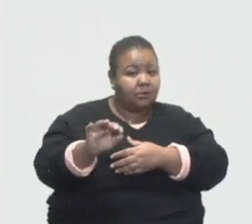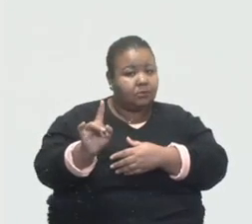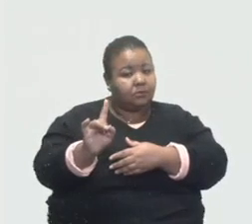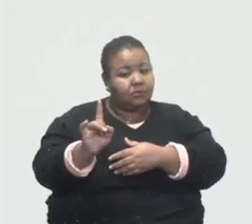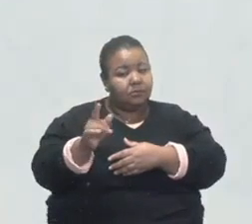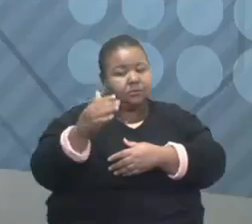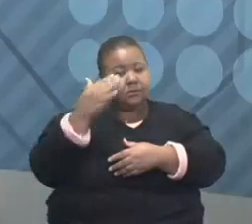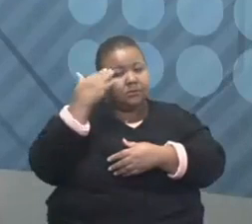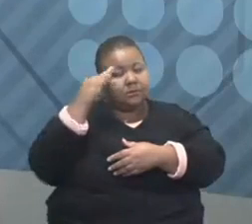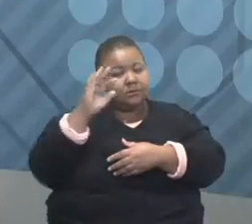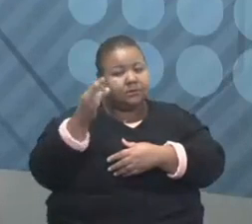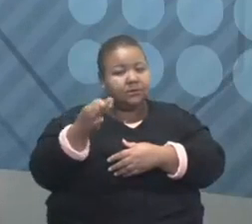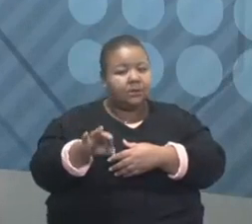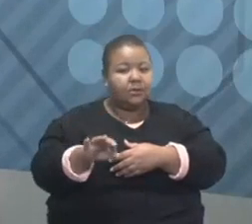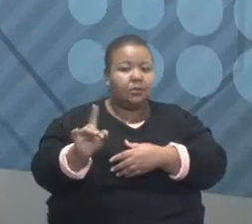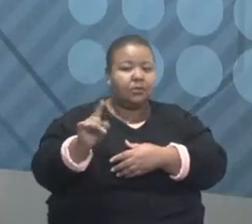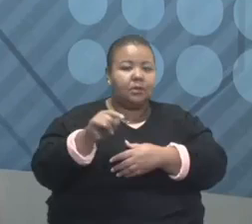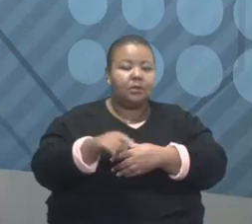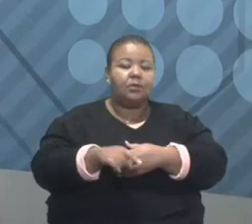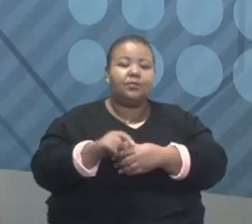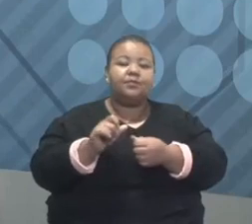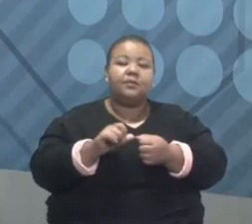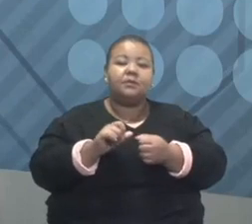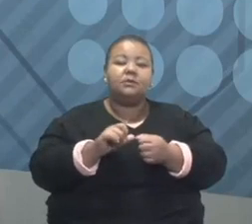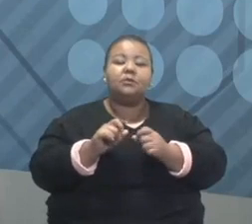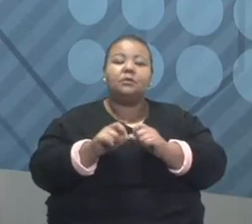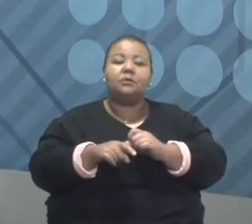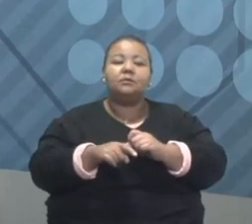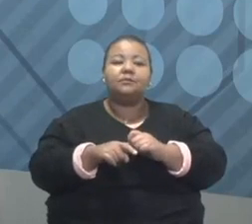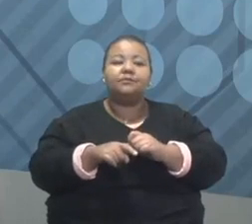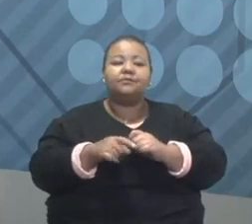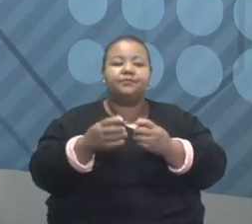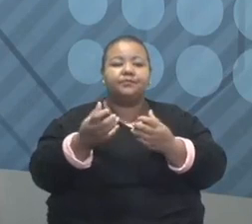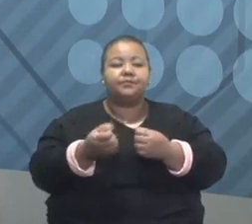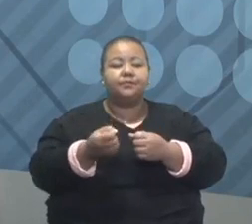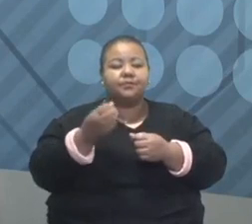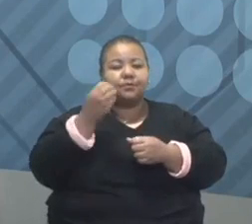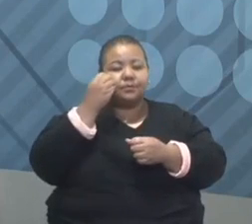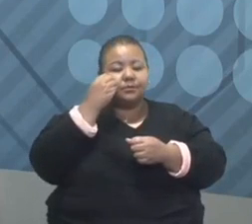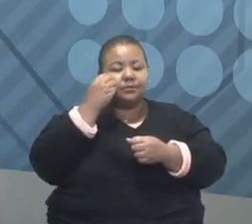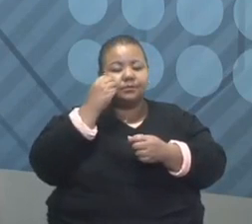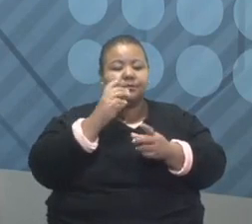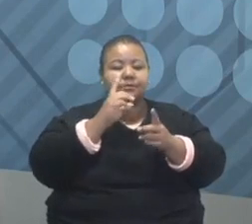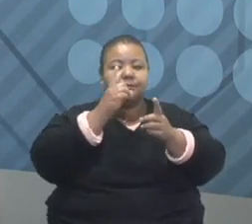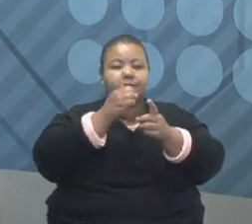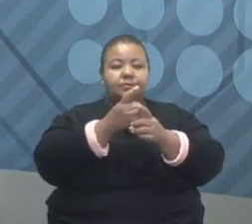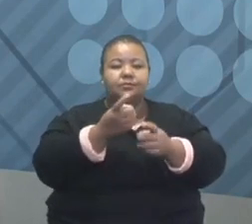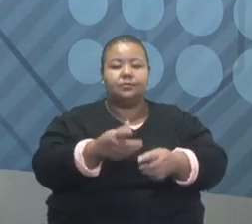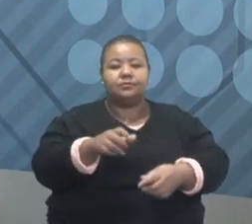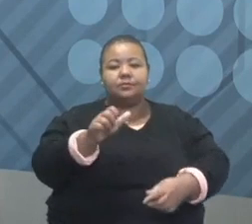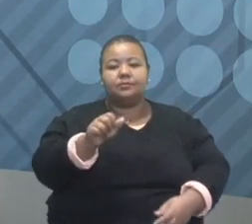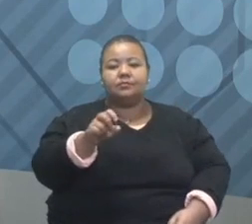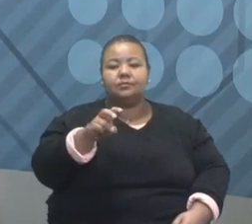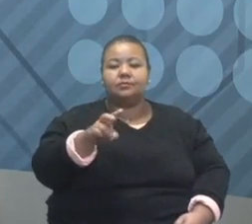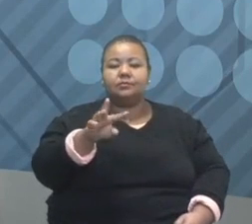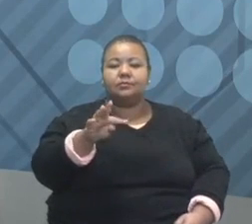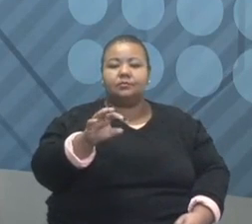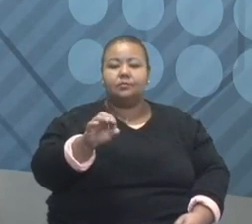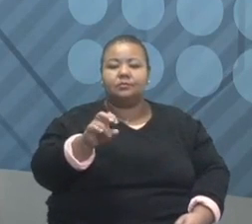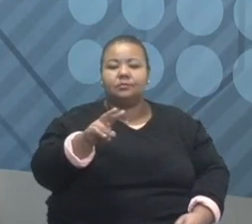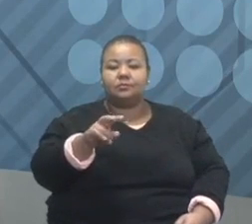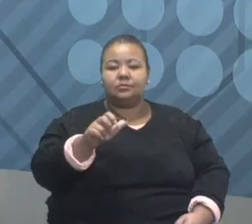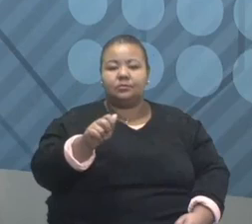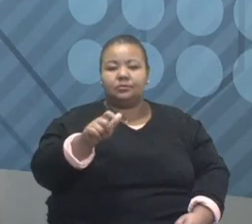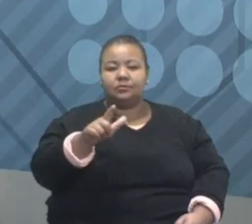está correta ou não essa afirmação do estudante, o que nós temos que fazer? Nós temos que tentar encontrar esses autovalores da transformação